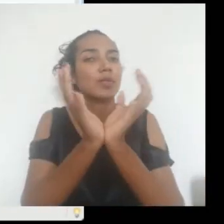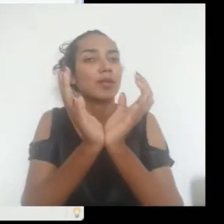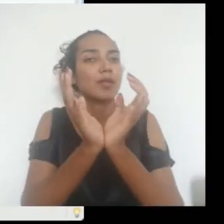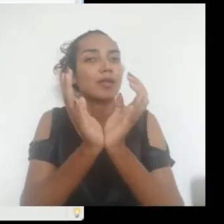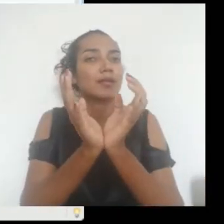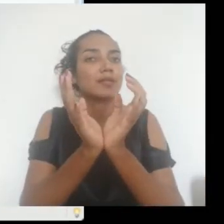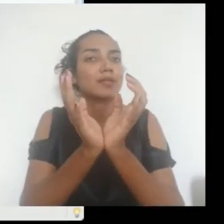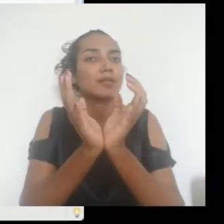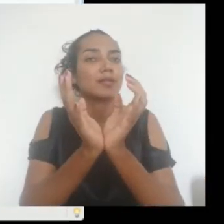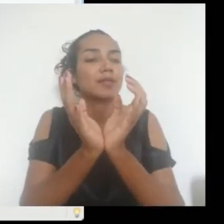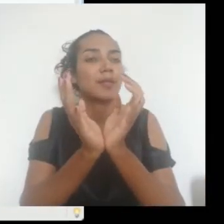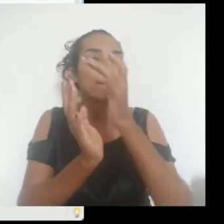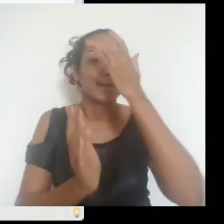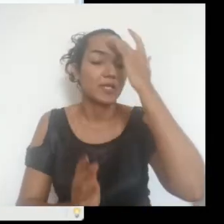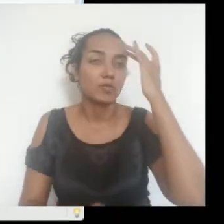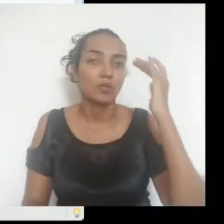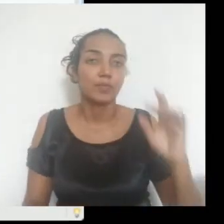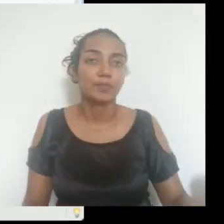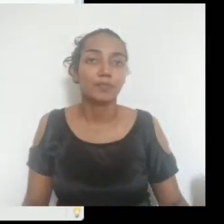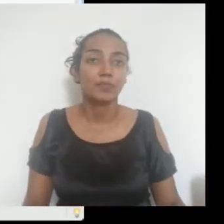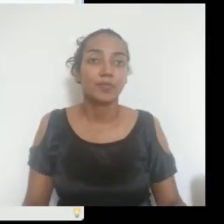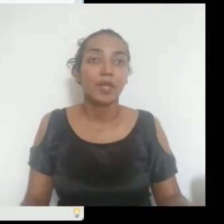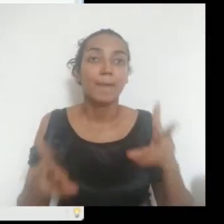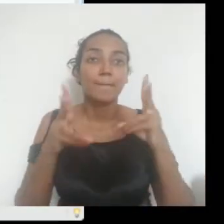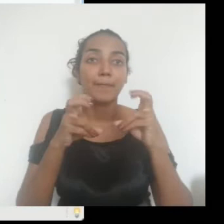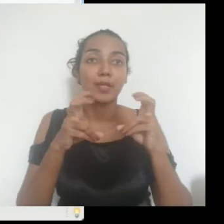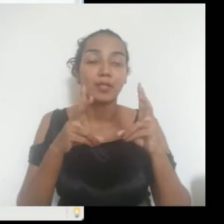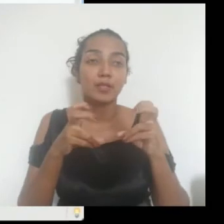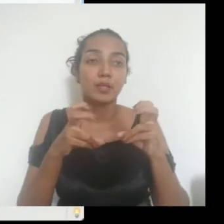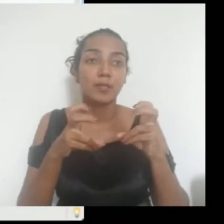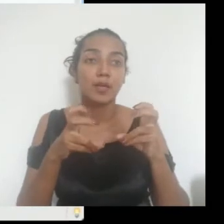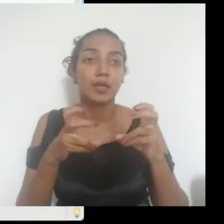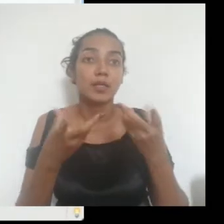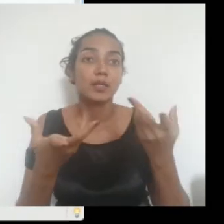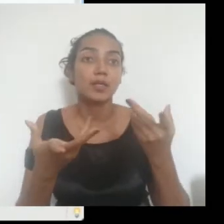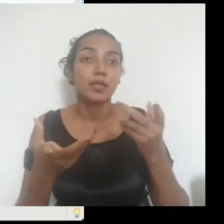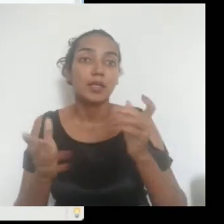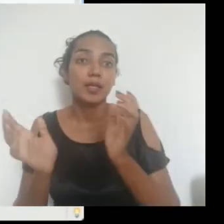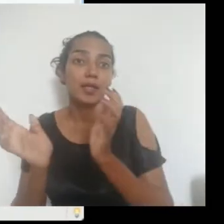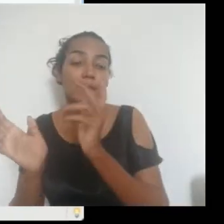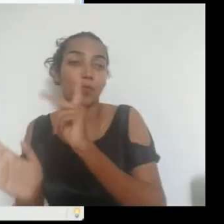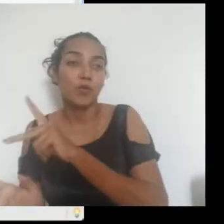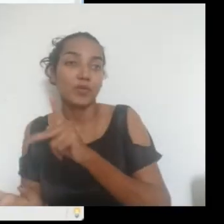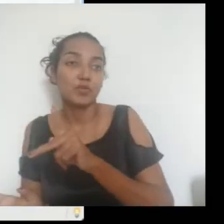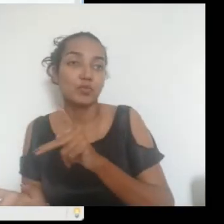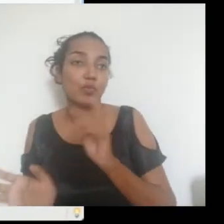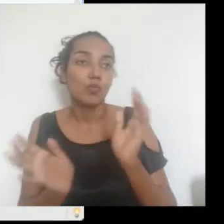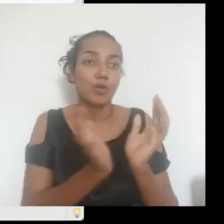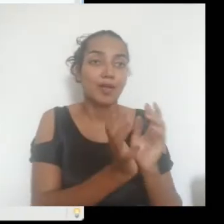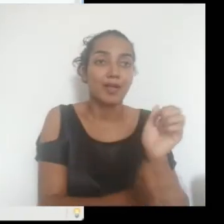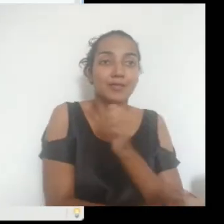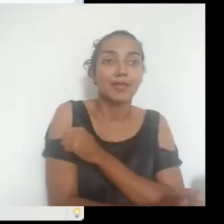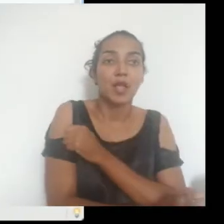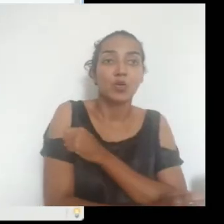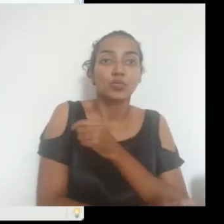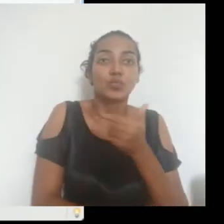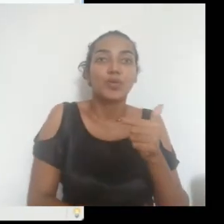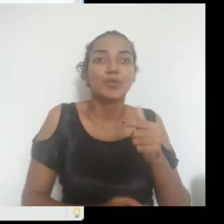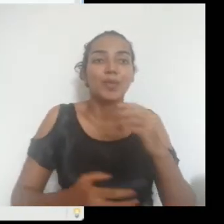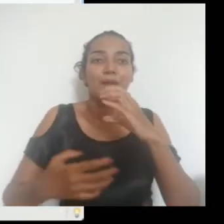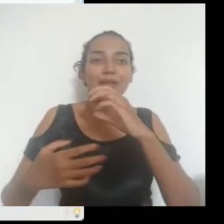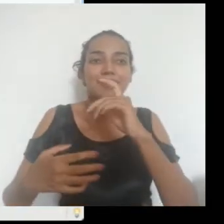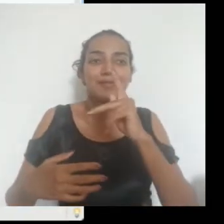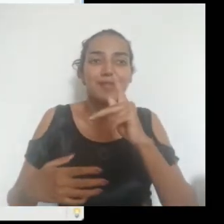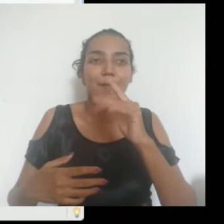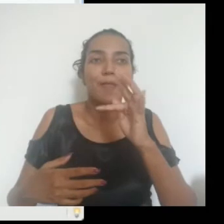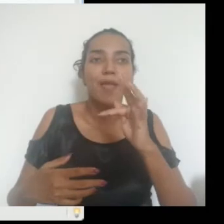aluno possuem mais os atributos CPF, nome e data de nascimento. Porque a partir do momento que eu fiz a herança, ele passa